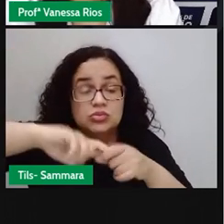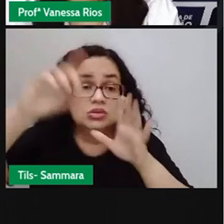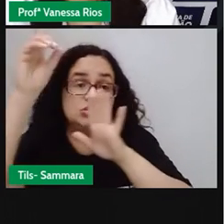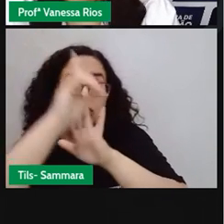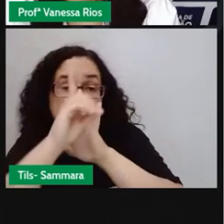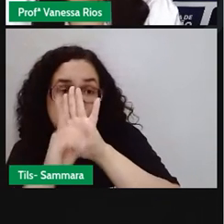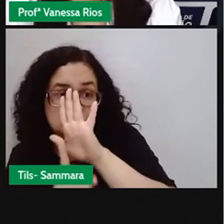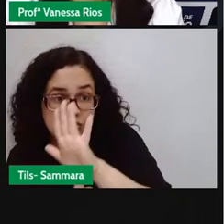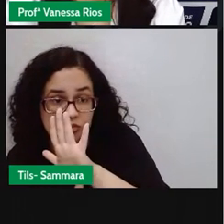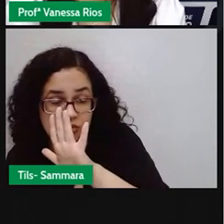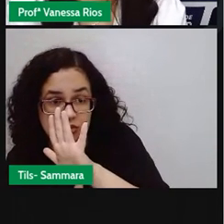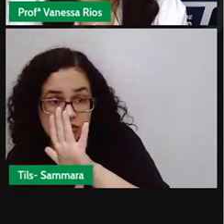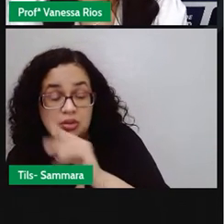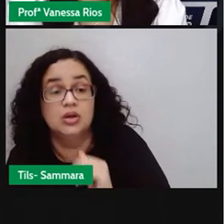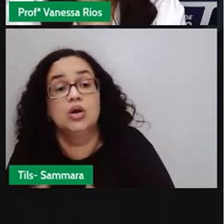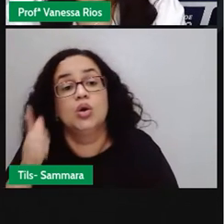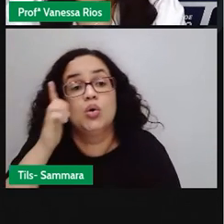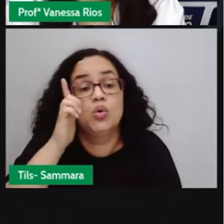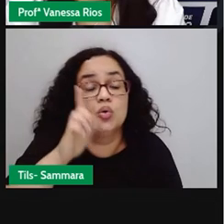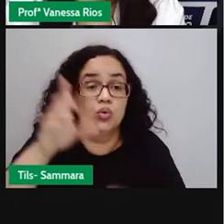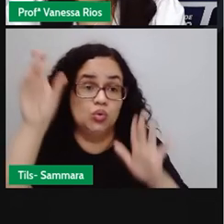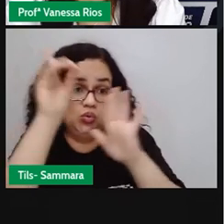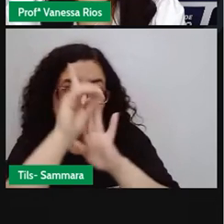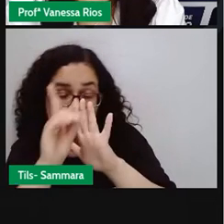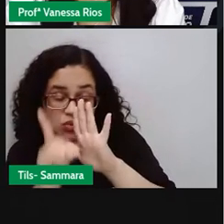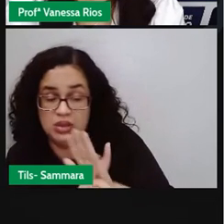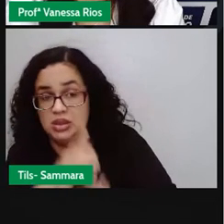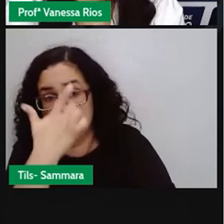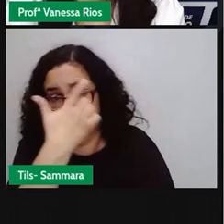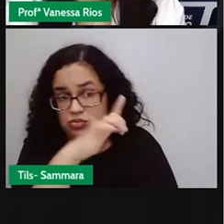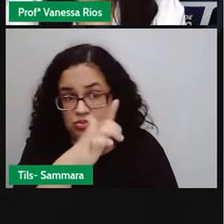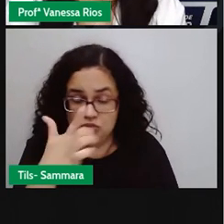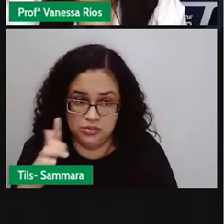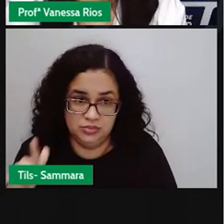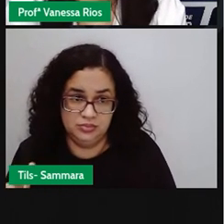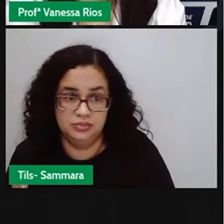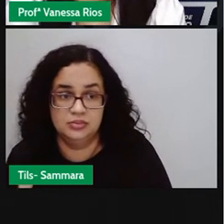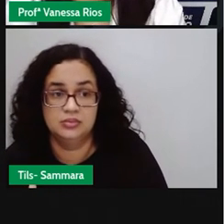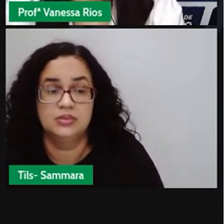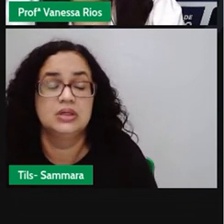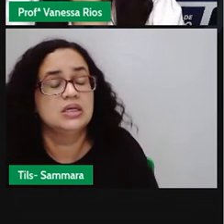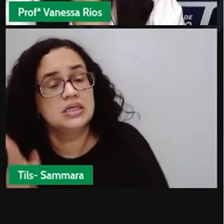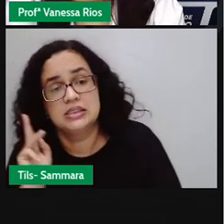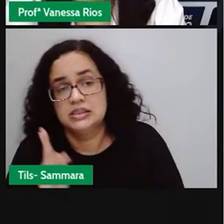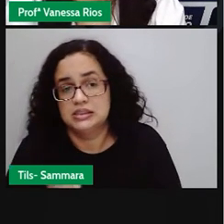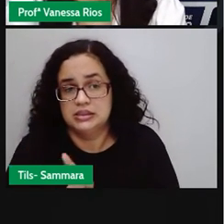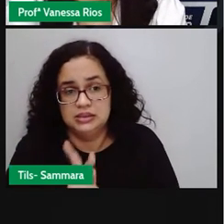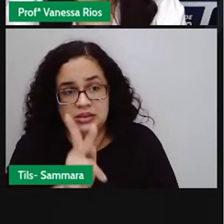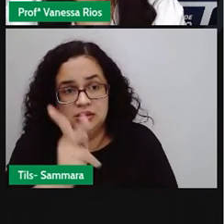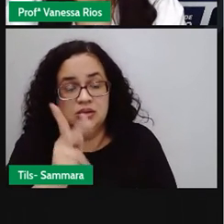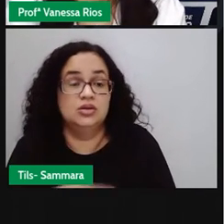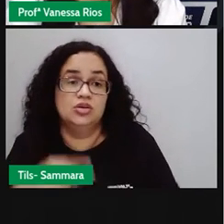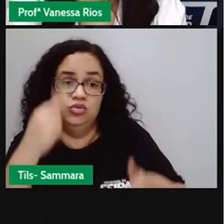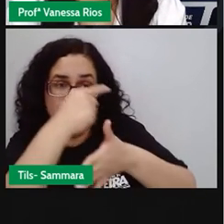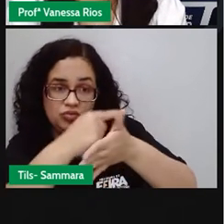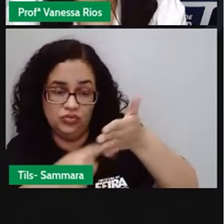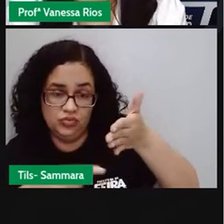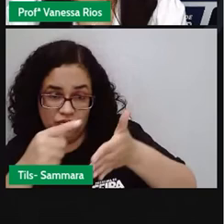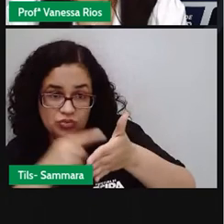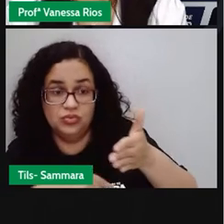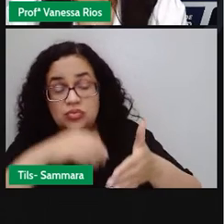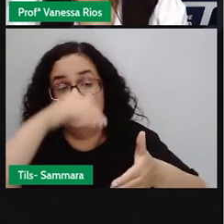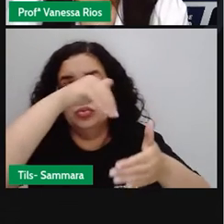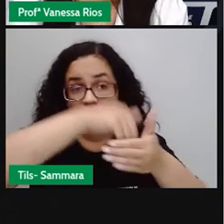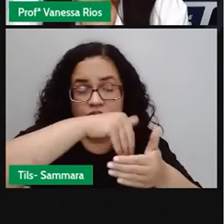direitos perdidos e também conquistassem direitos que não tínhamos. E é sempre assim, em relação ao voto, em